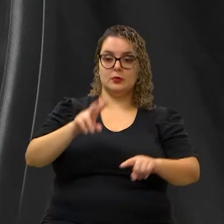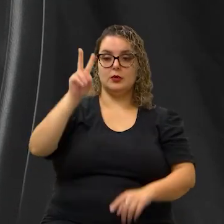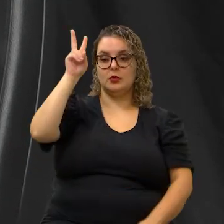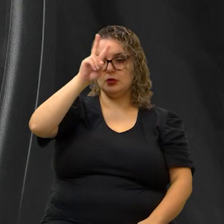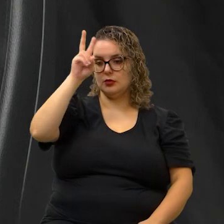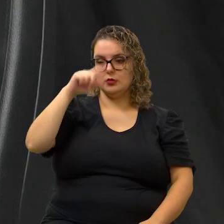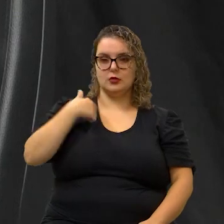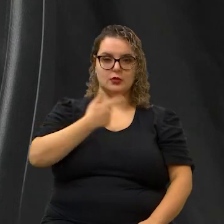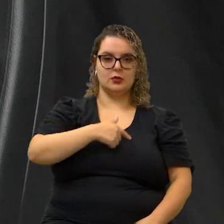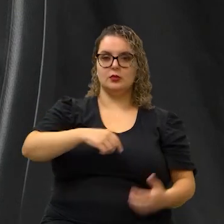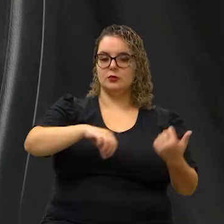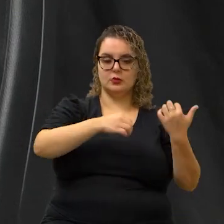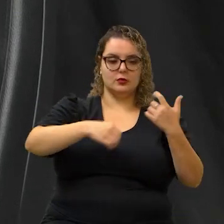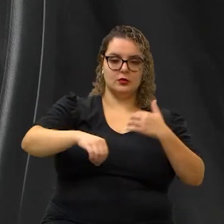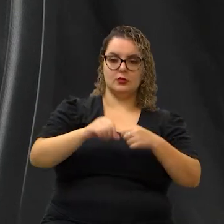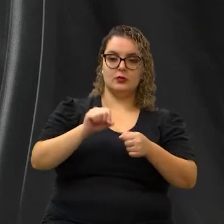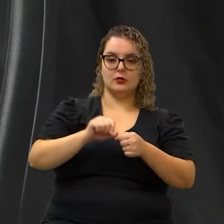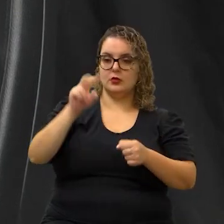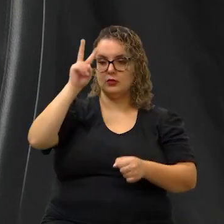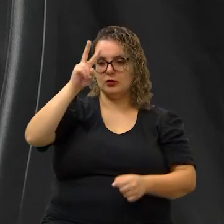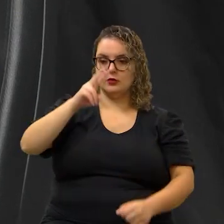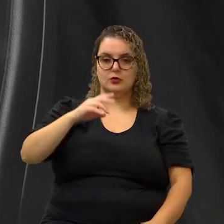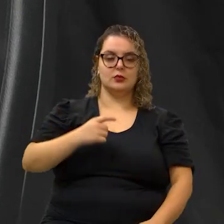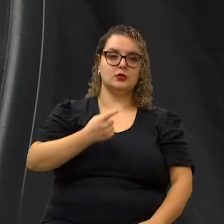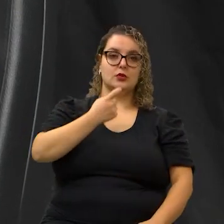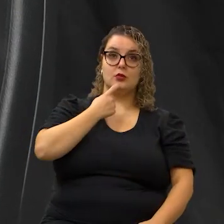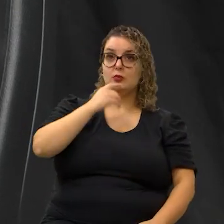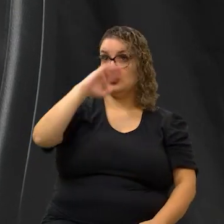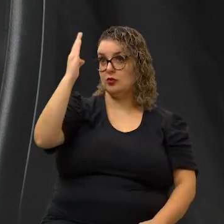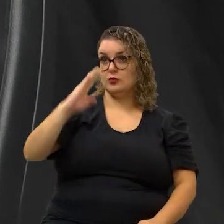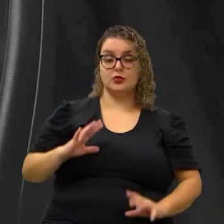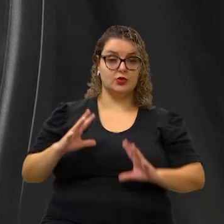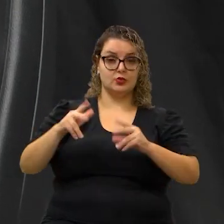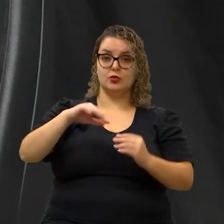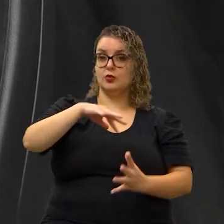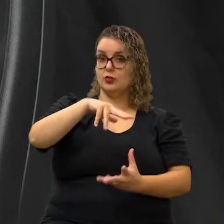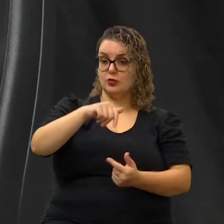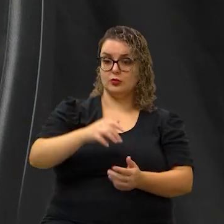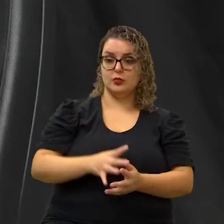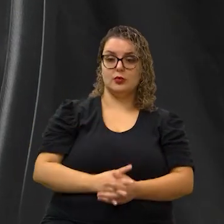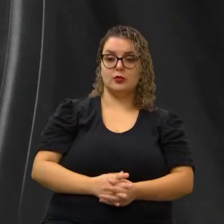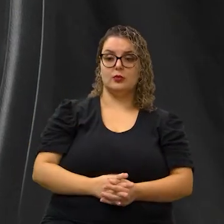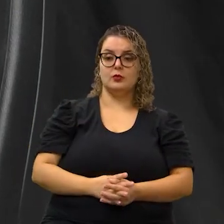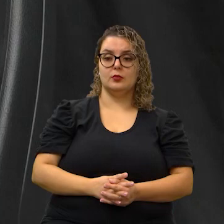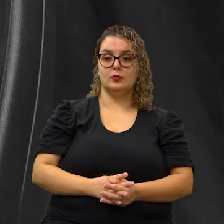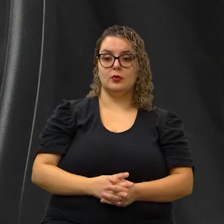principais maestros da história da nossa orquestra. Fez história em Campinas, no Brasil e no mundo.